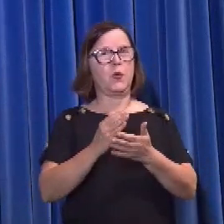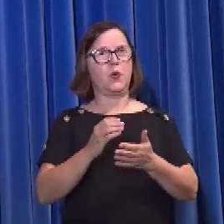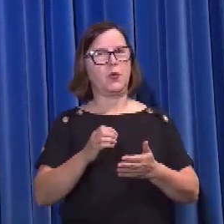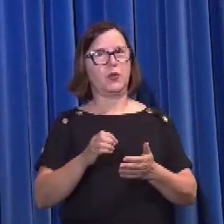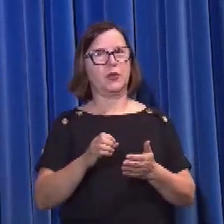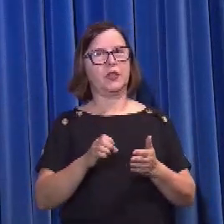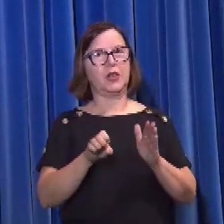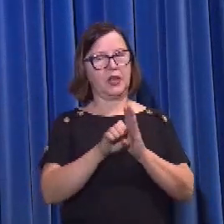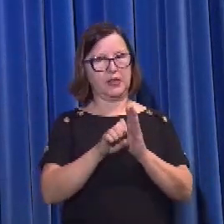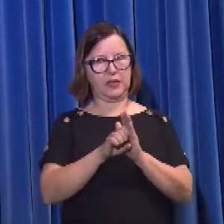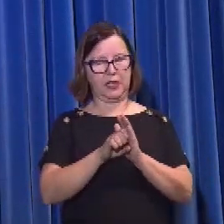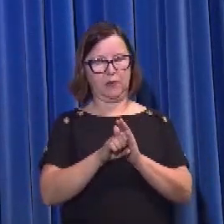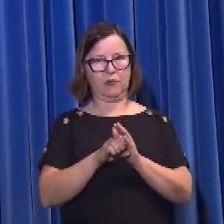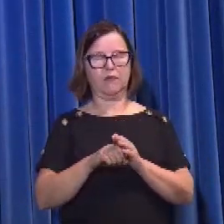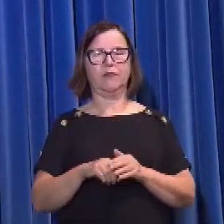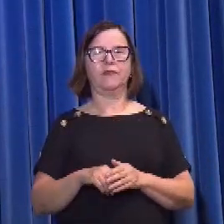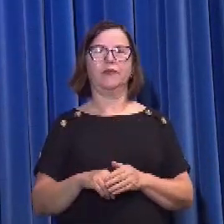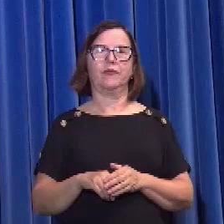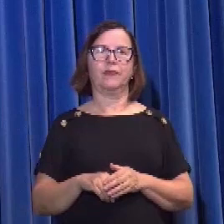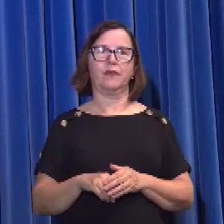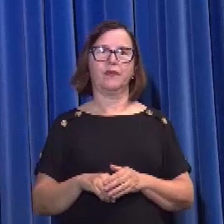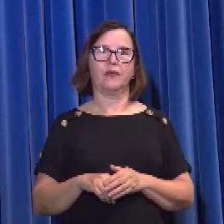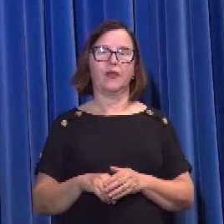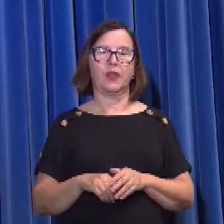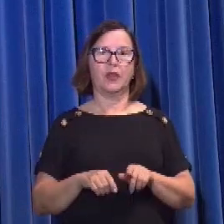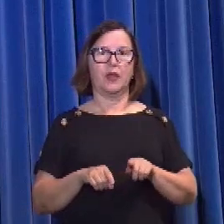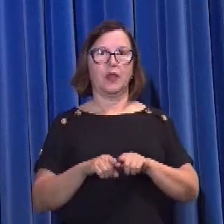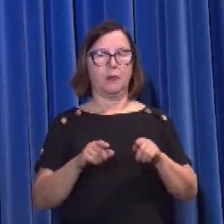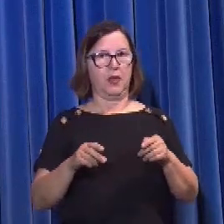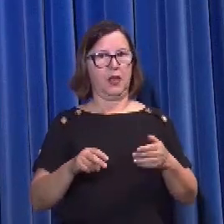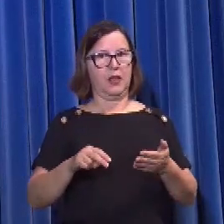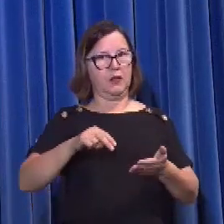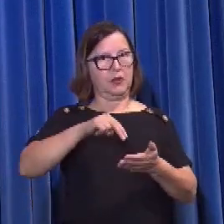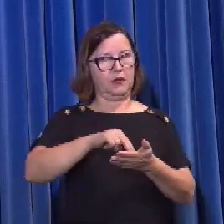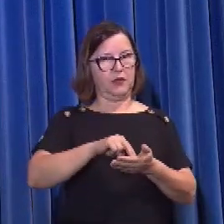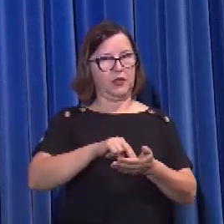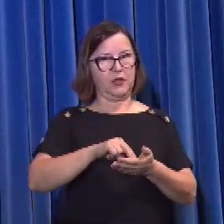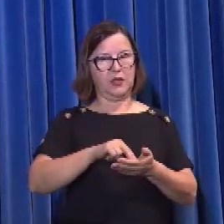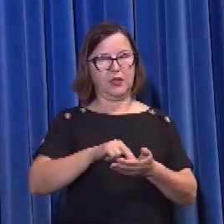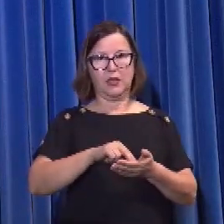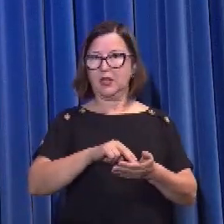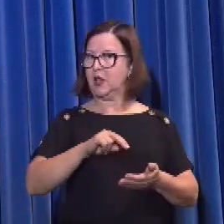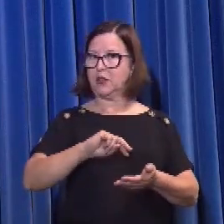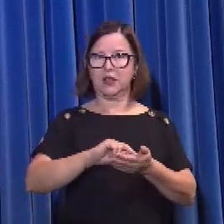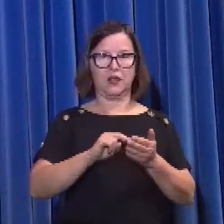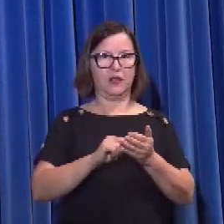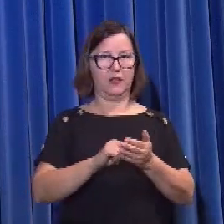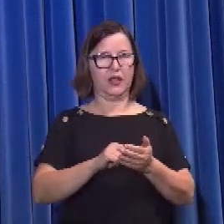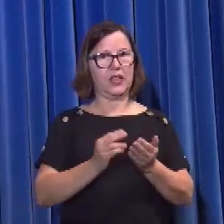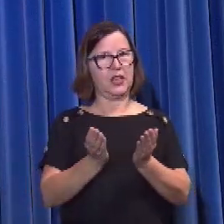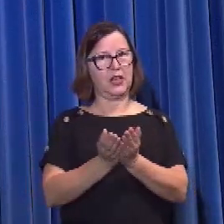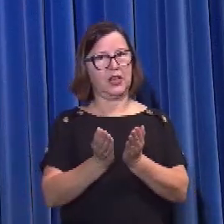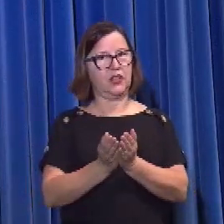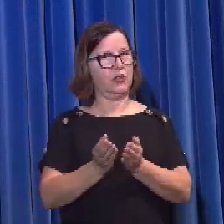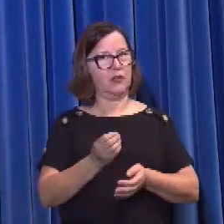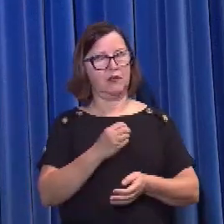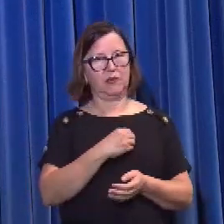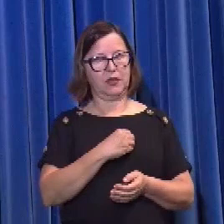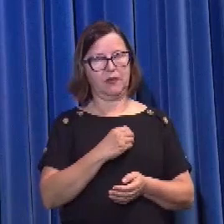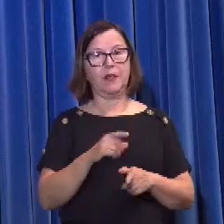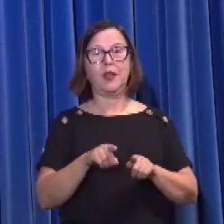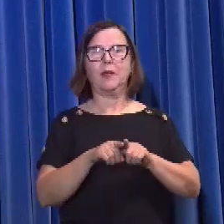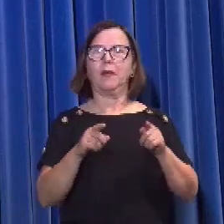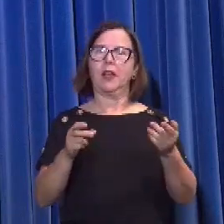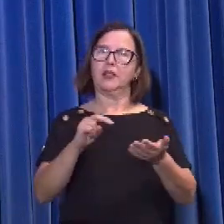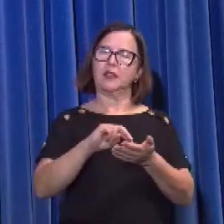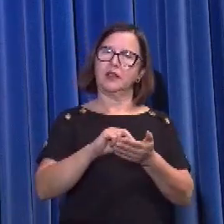concluir que perseverança não significa que os cristãos não cairão, mas apenas significa que eles